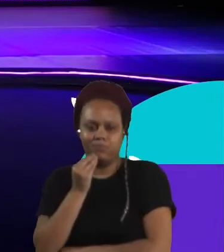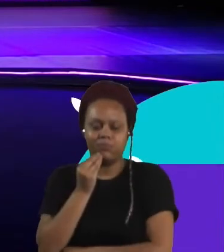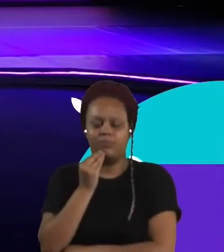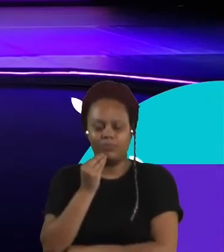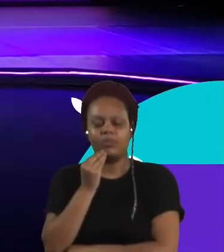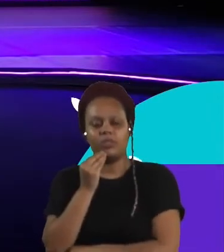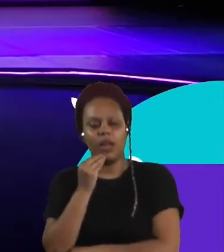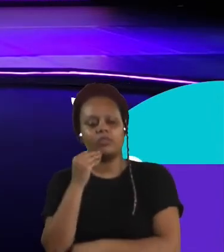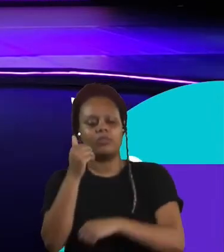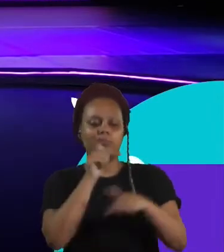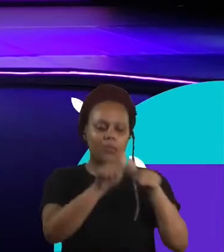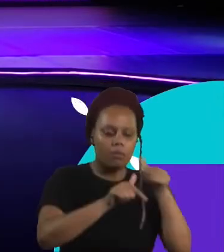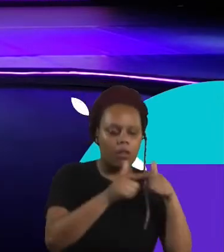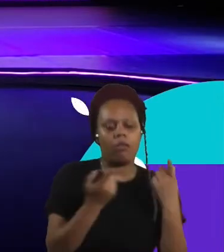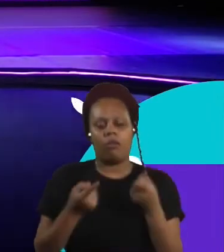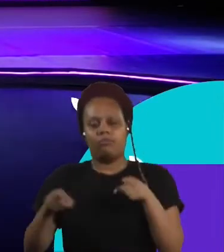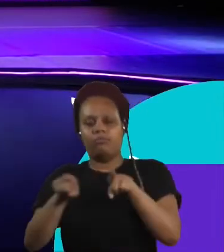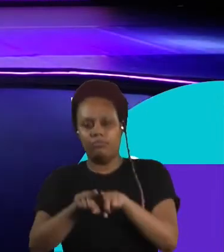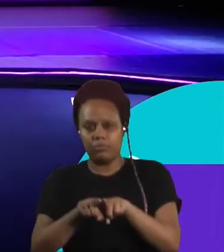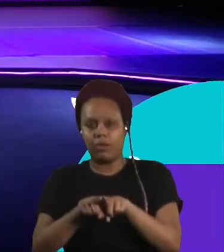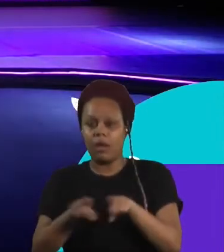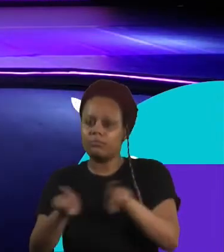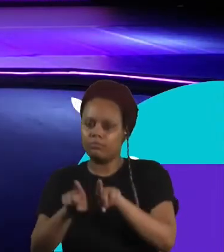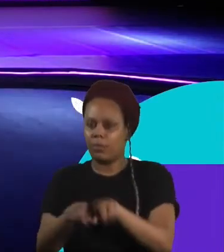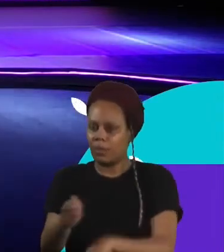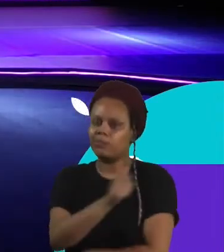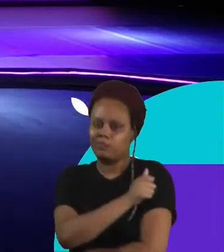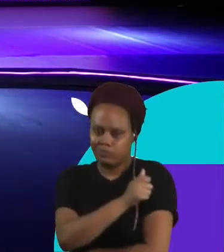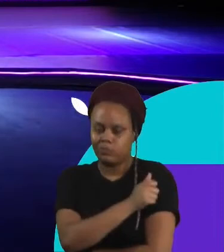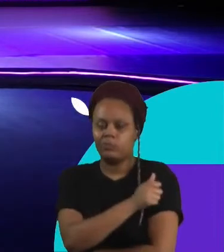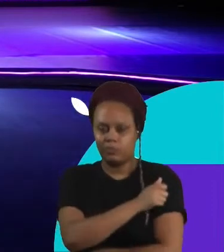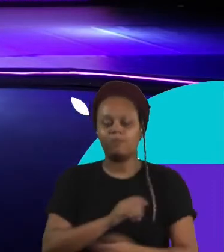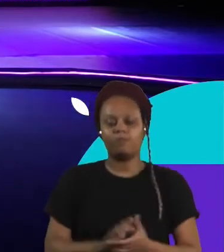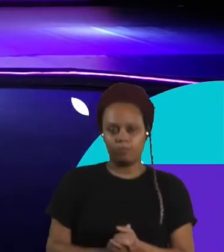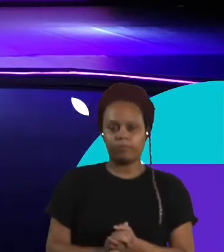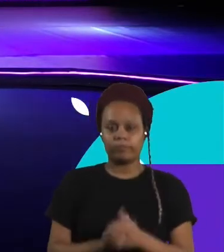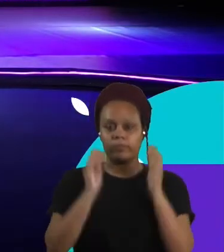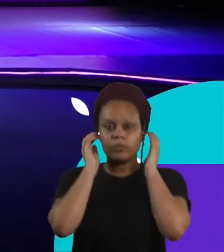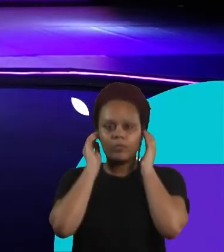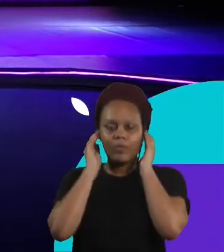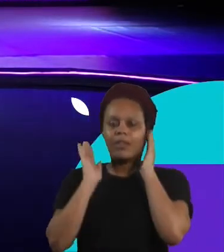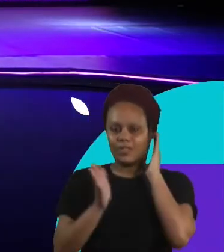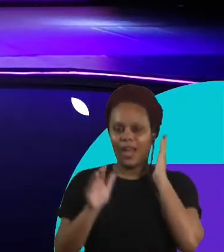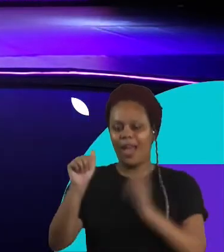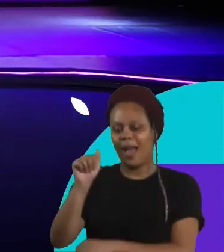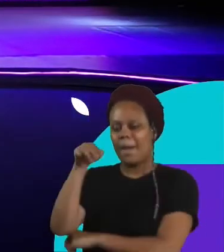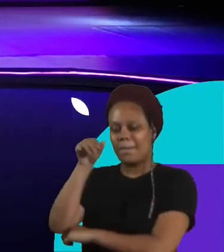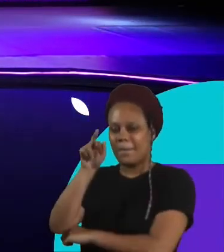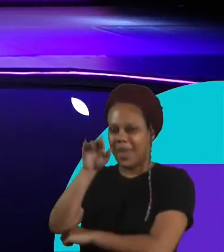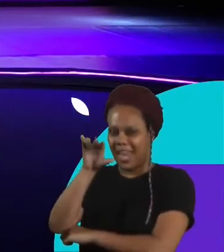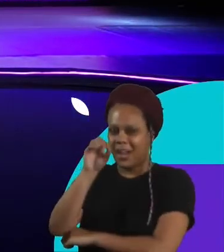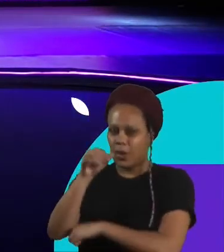seus funcionários, para os seus colaboradores ou para os seus estudantes, né? E já que o Américo deu o spoiler, né, muito